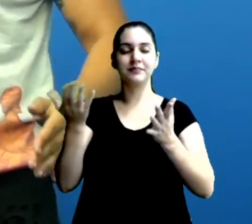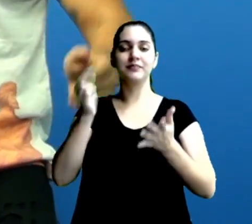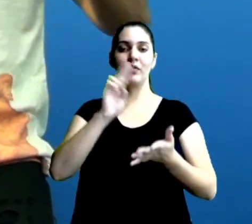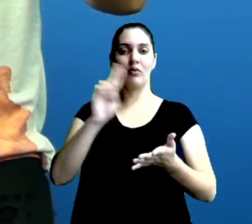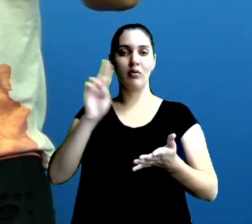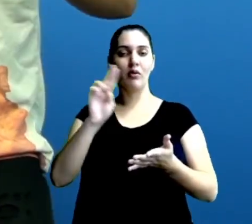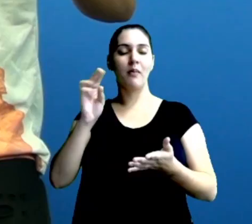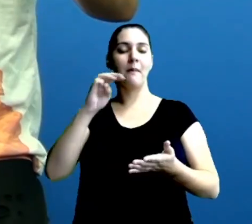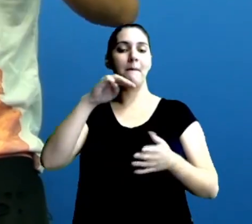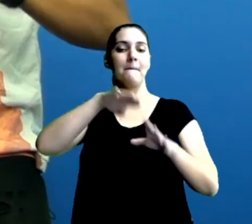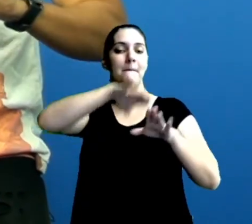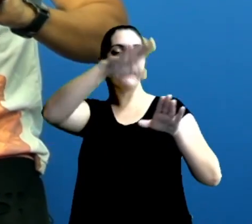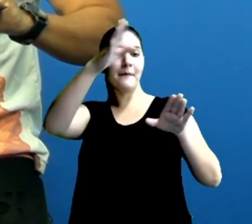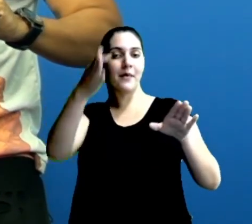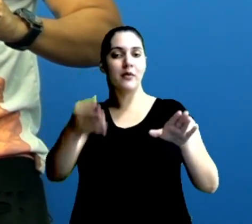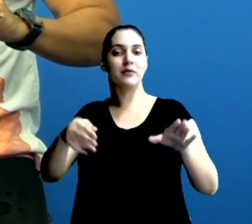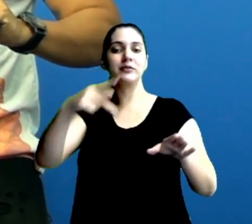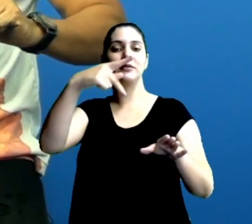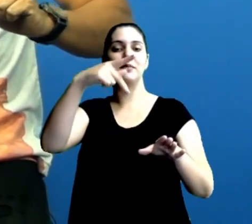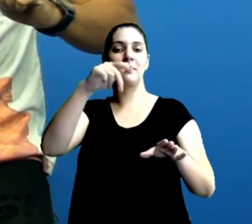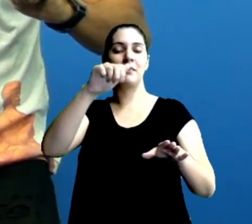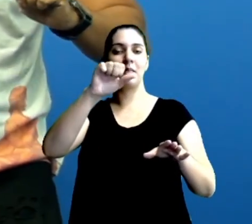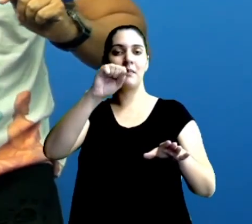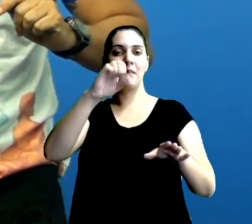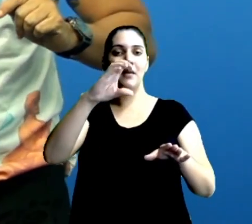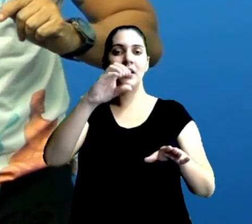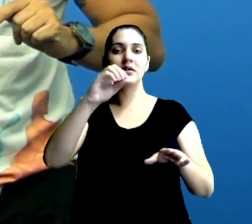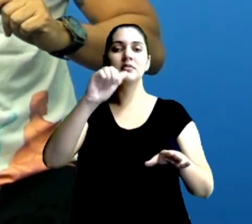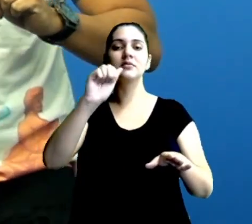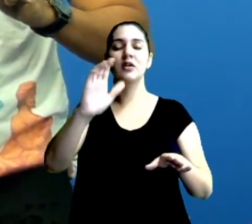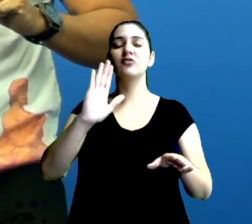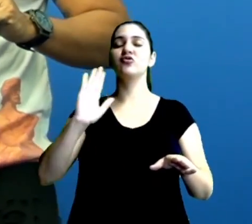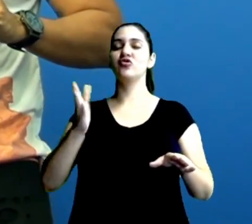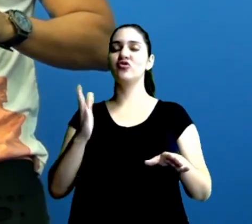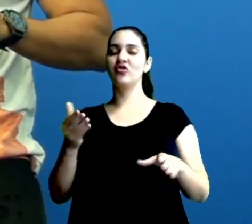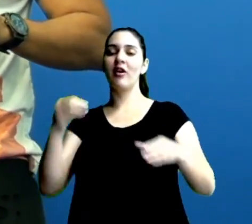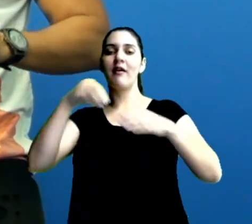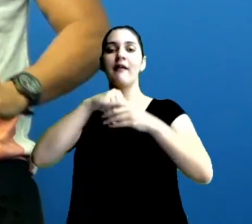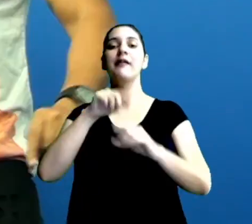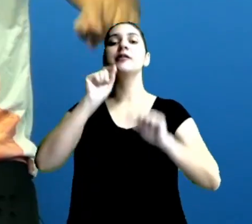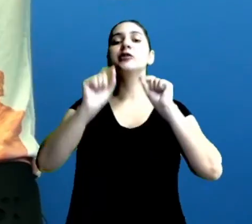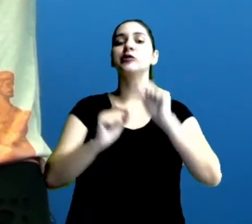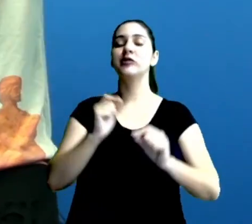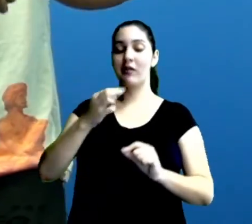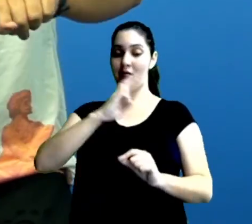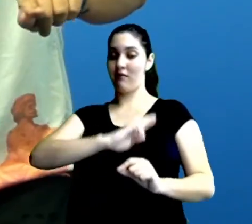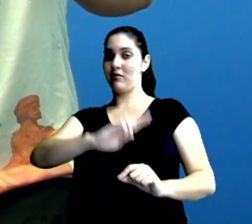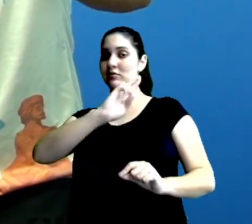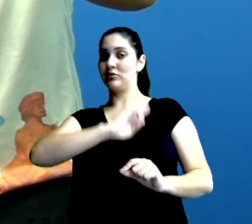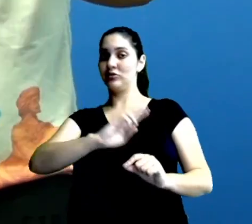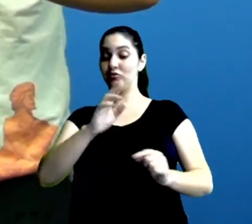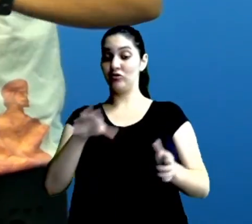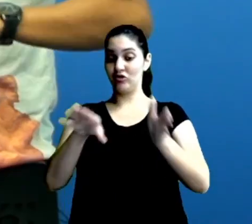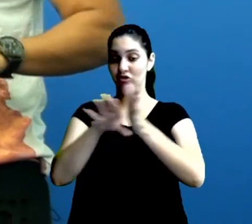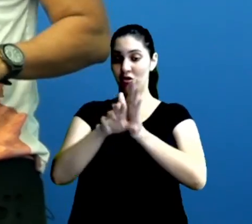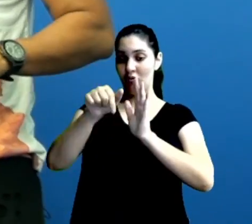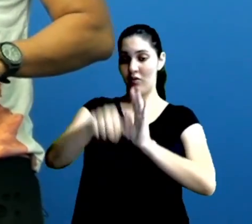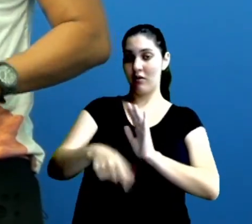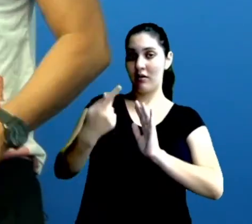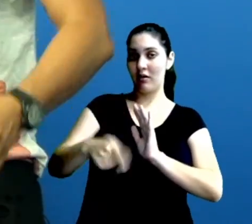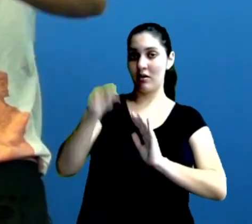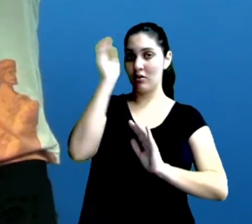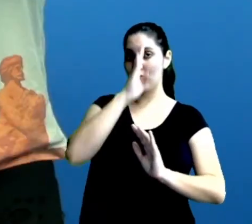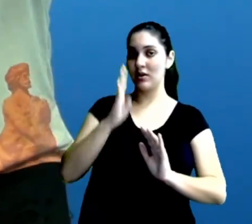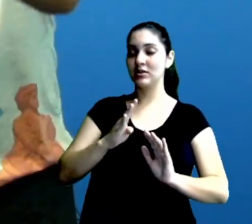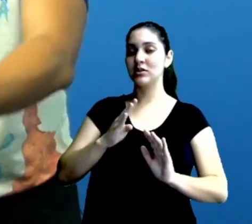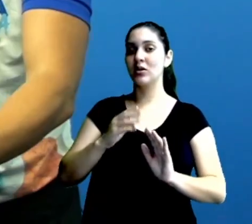Pascoal. Aí já entra a ideia de religião, já se coloca dentro aí a questão religiosa. Chegou no território, qual a primeira coisa